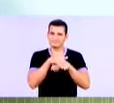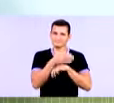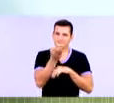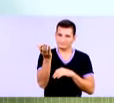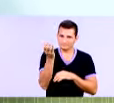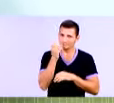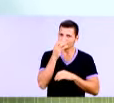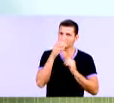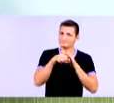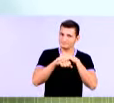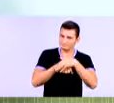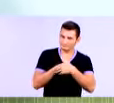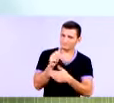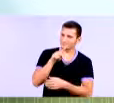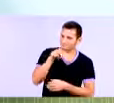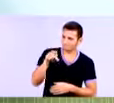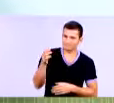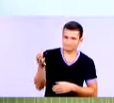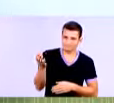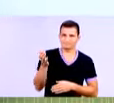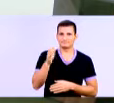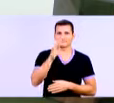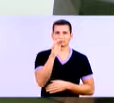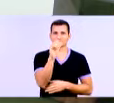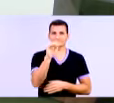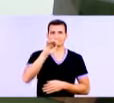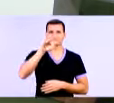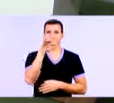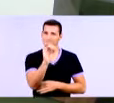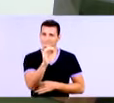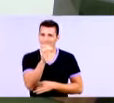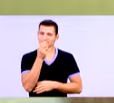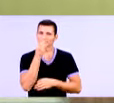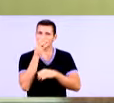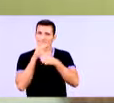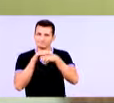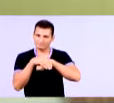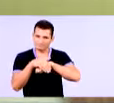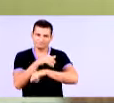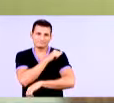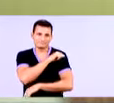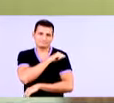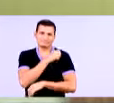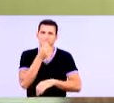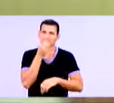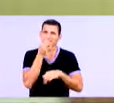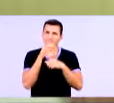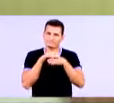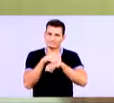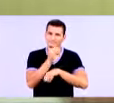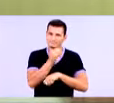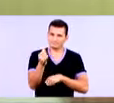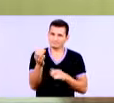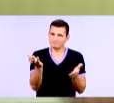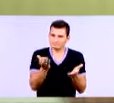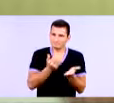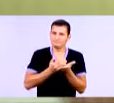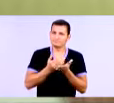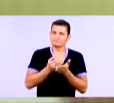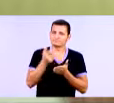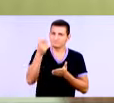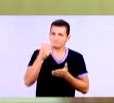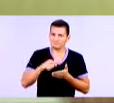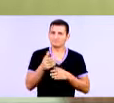boa noite ao professor Fábio. Boa noite, professor. Boa noite, professor. Boa noite, tutores. Boa noite, alunos. Iniciando mais uma parte da